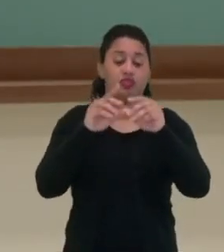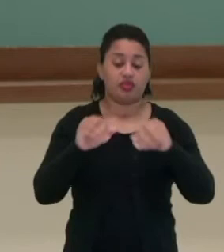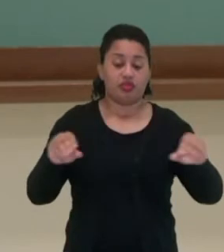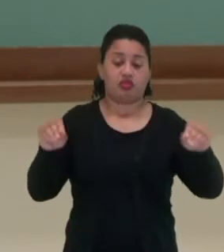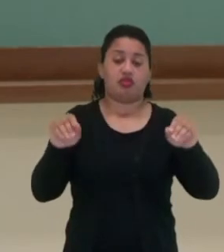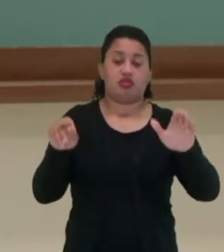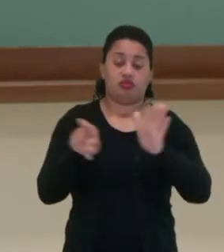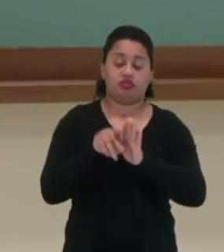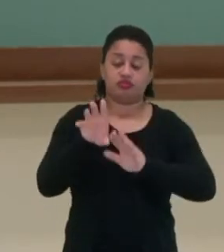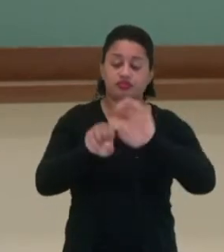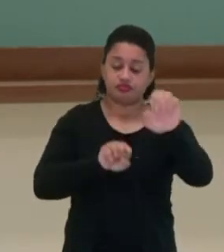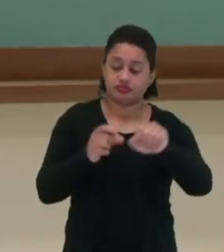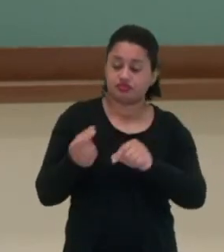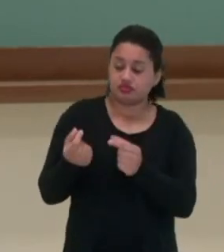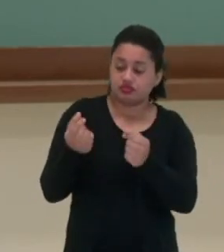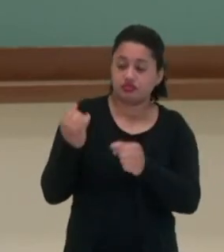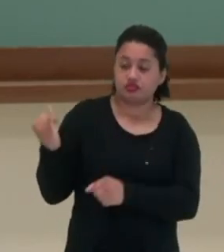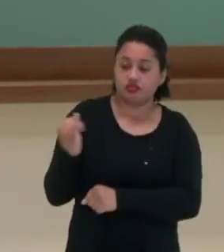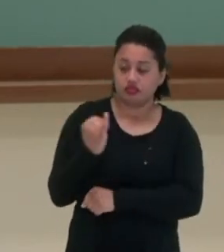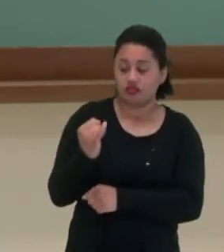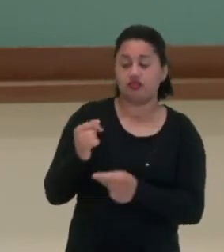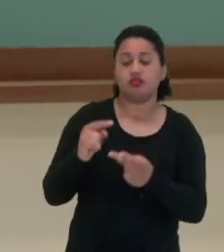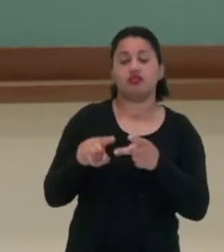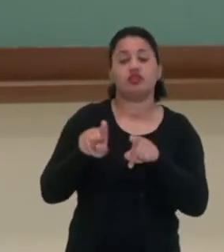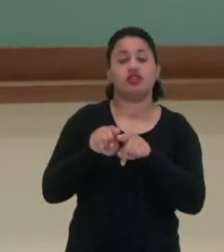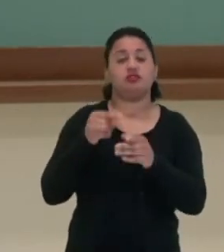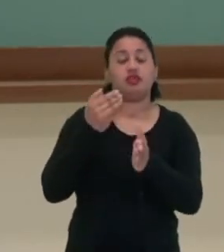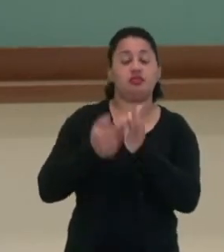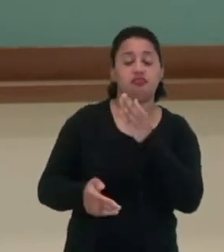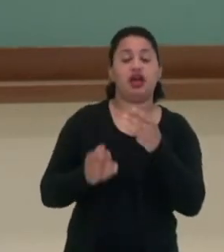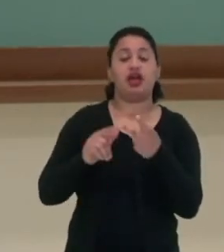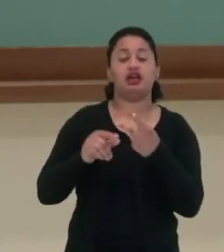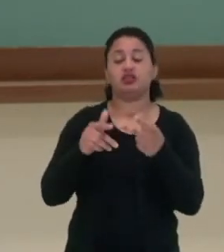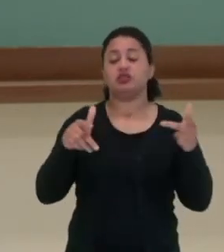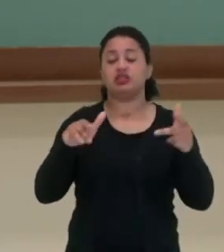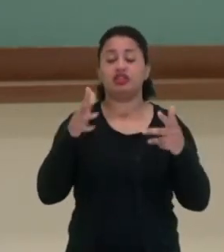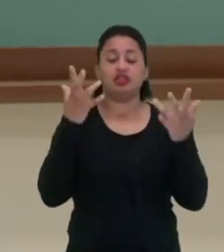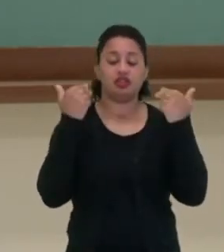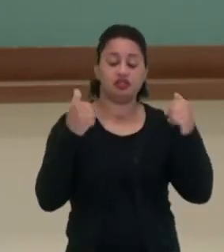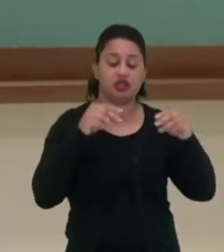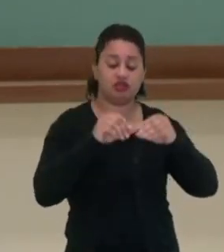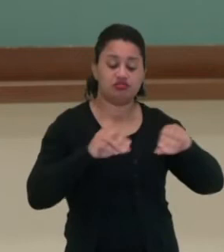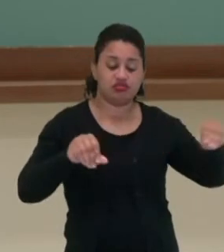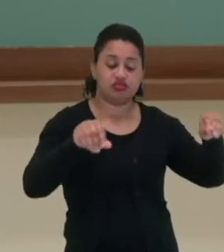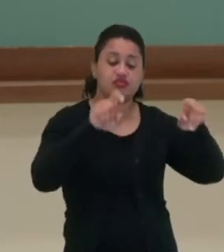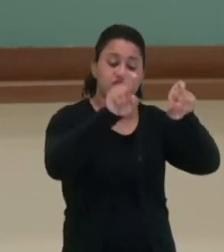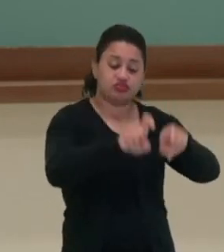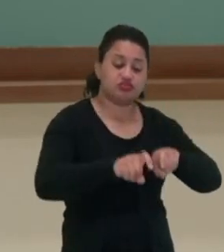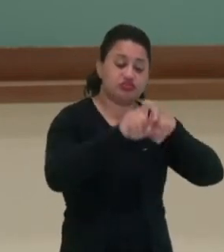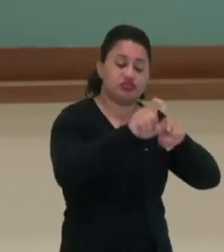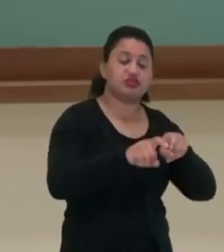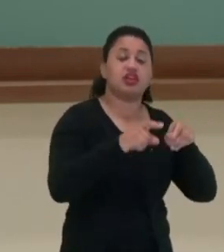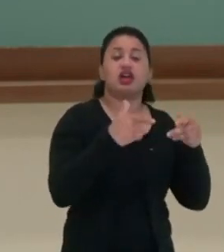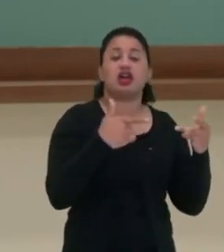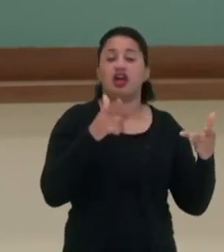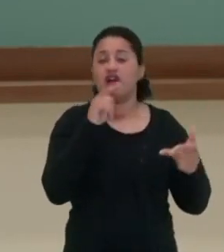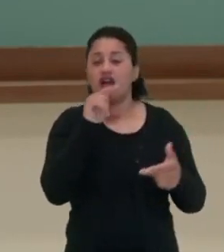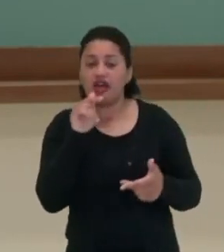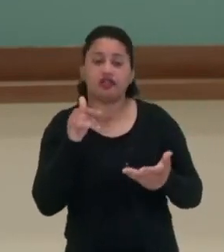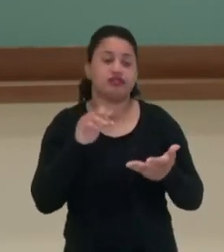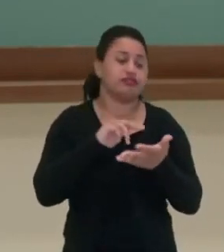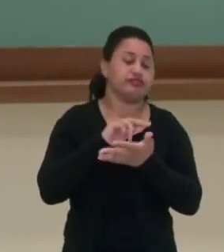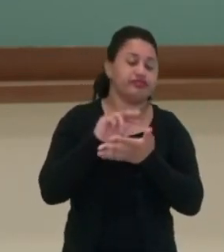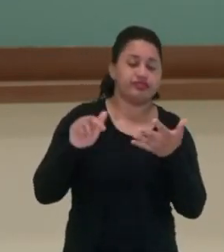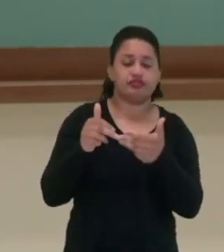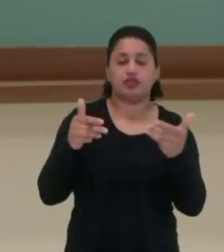da arrecadação de tributos, ela implica na perda de recursos naturais, de terras agricultáveis, de cursos de água. Então,